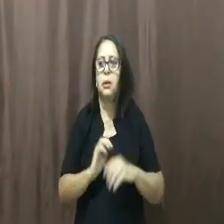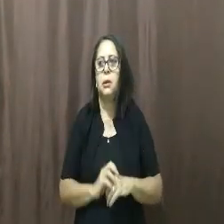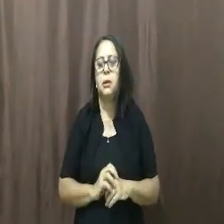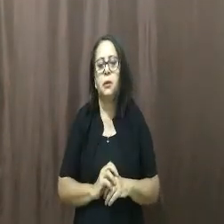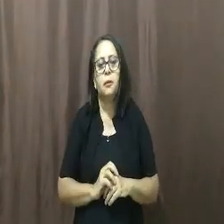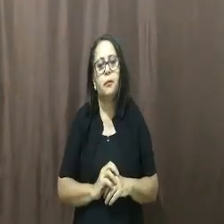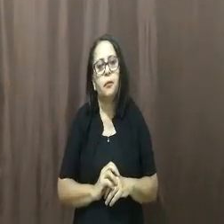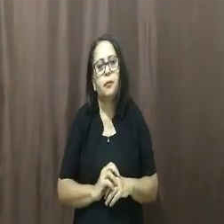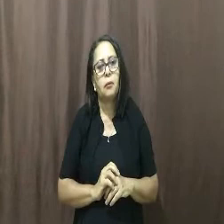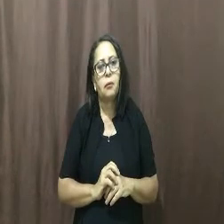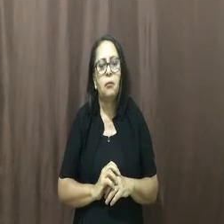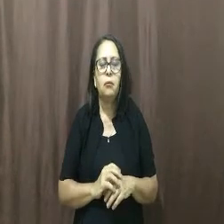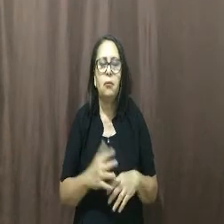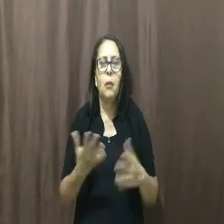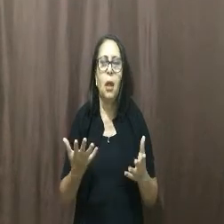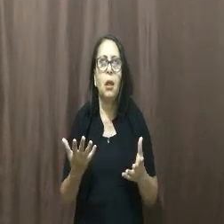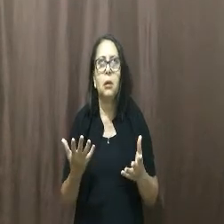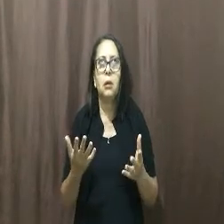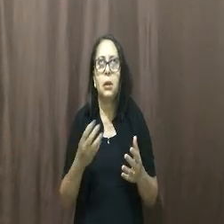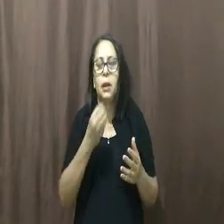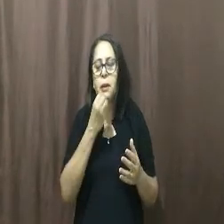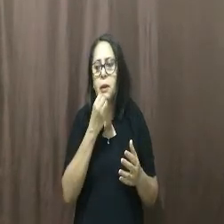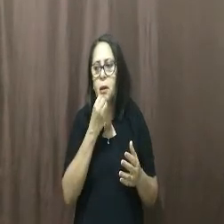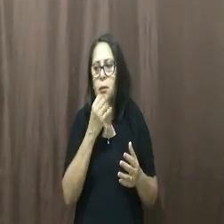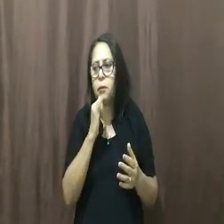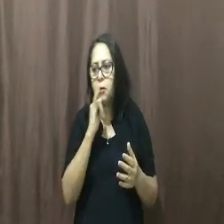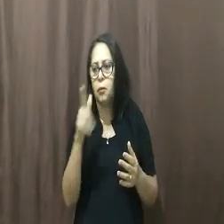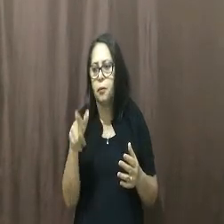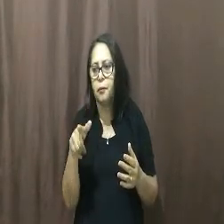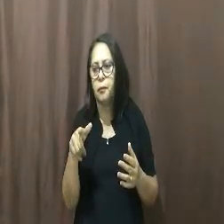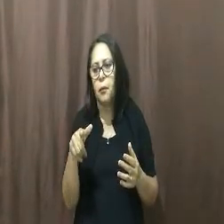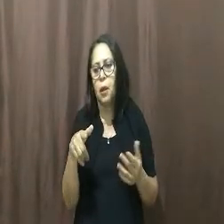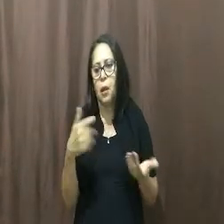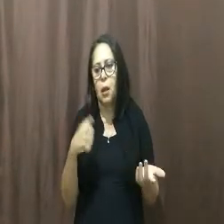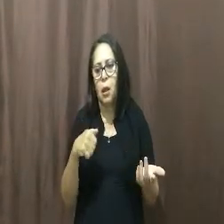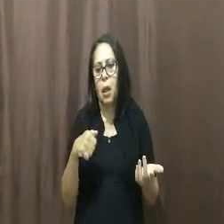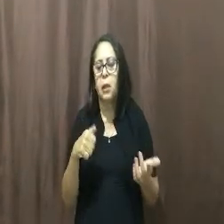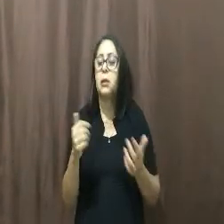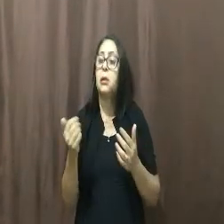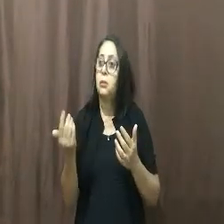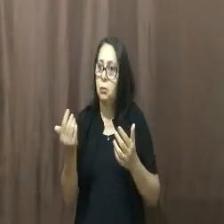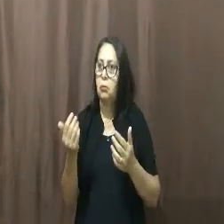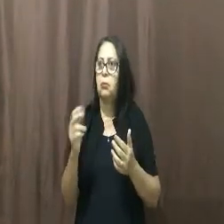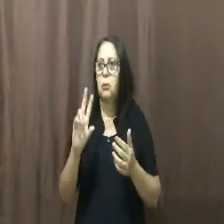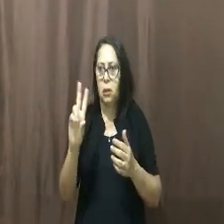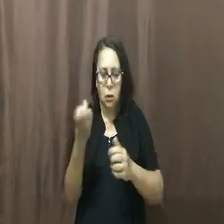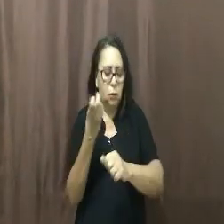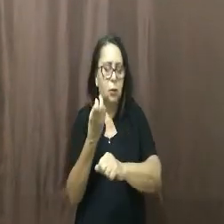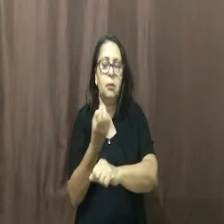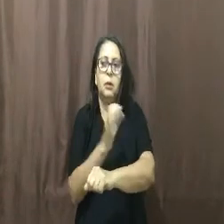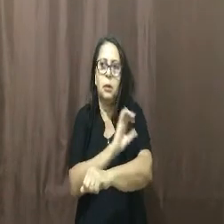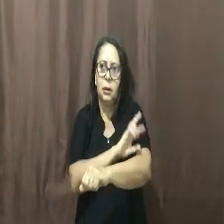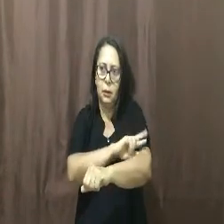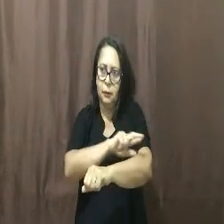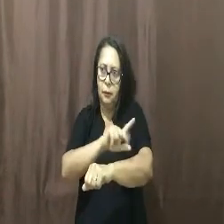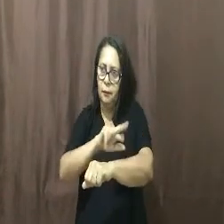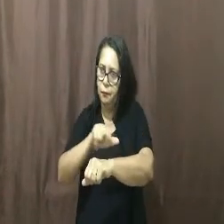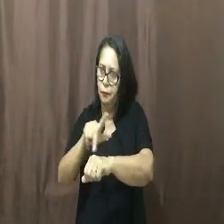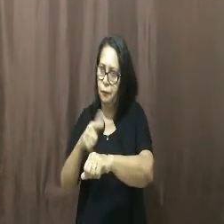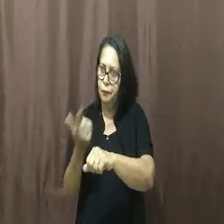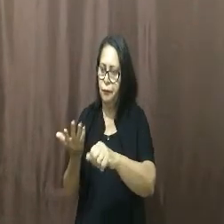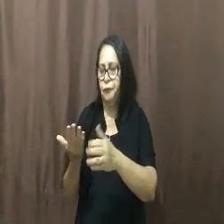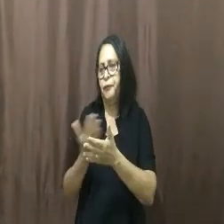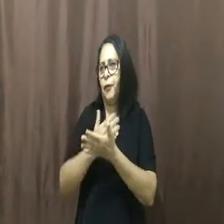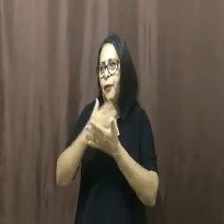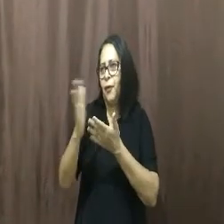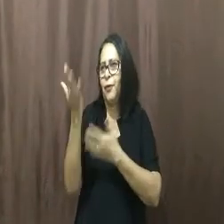latente pós, dentro da, vamos dizer assim, o racismo do Brasil, se nós formos olharmos por uma questão étnica, já vem desde